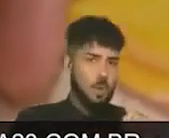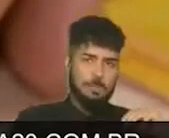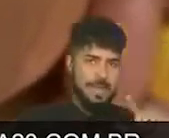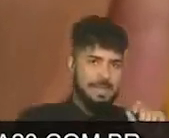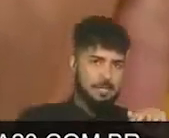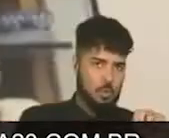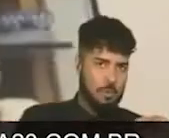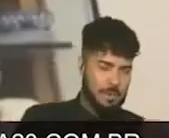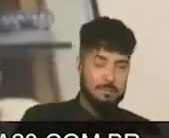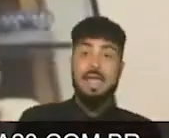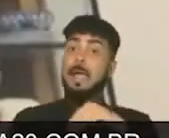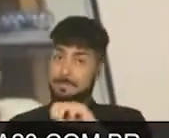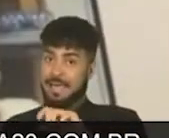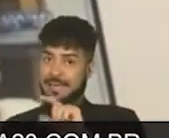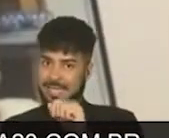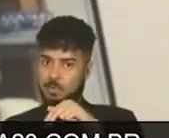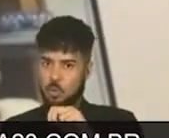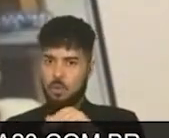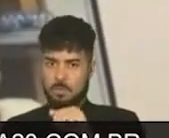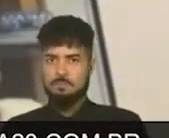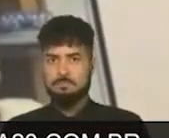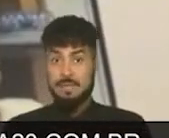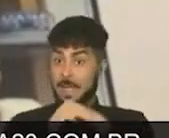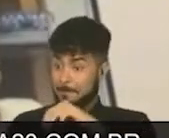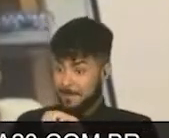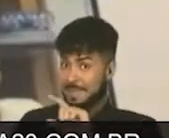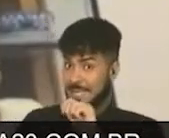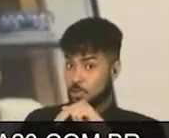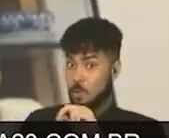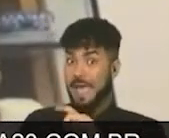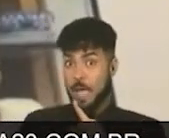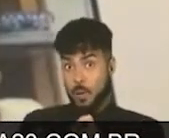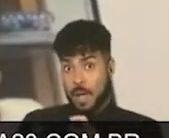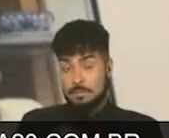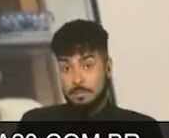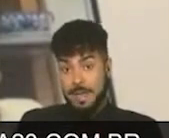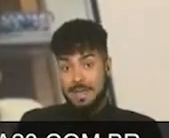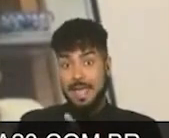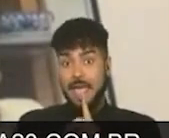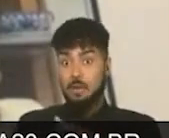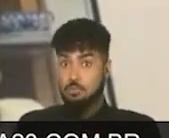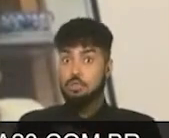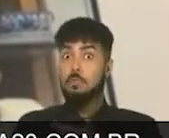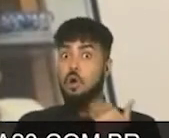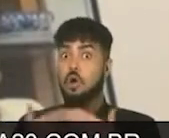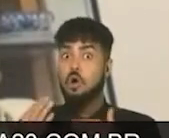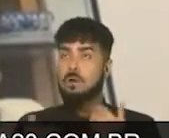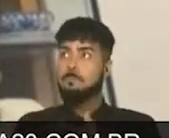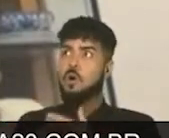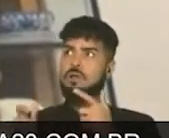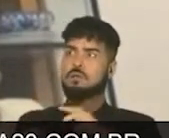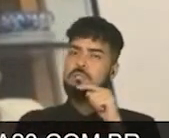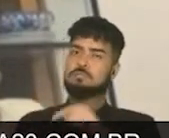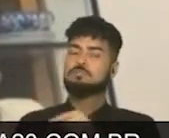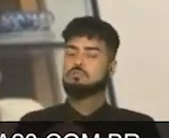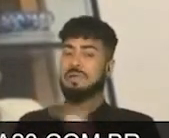o melanoma. O melanoma é o câncer de pele que é responsável pelo maior número de mortes. É o que